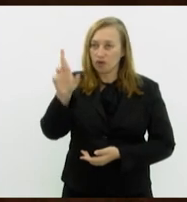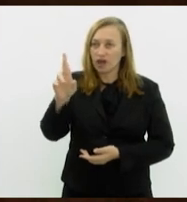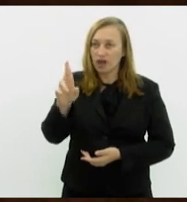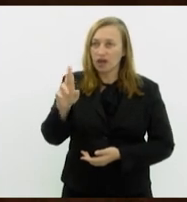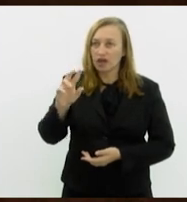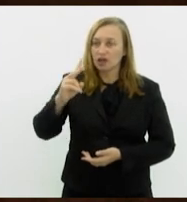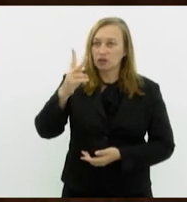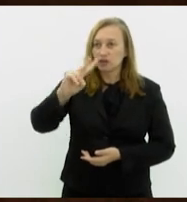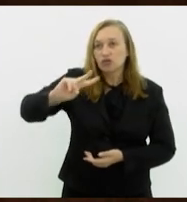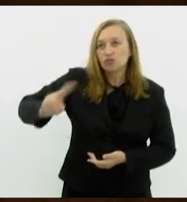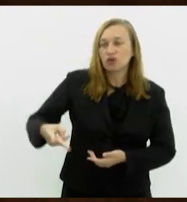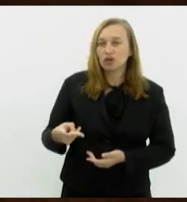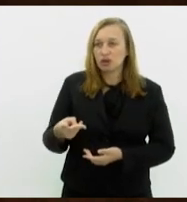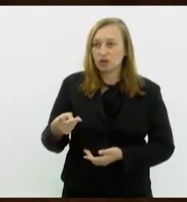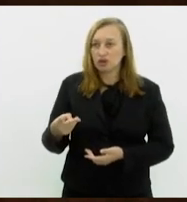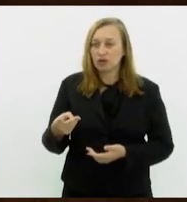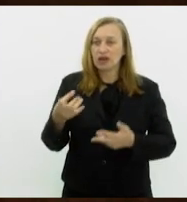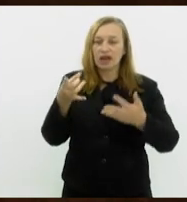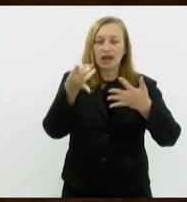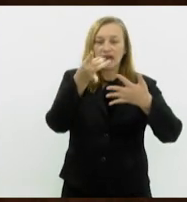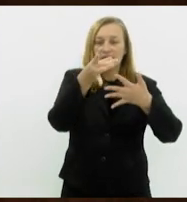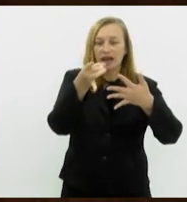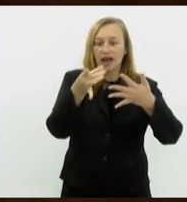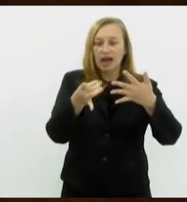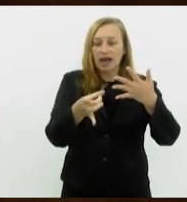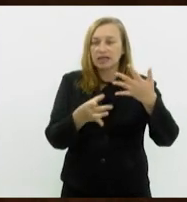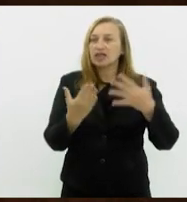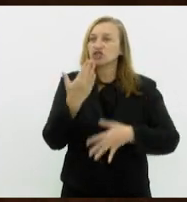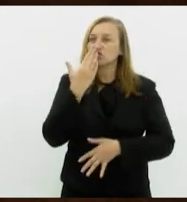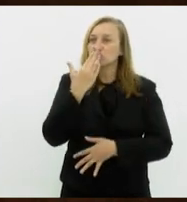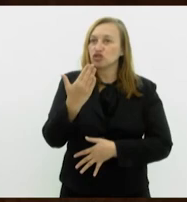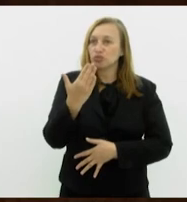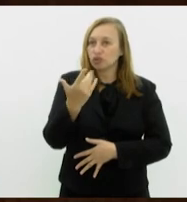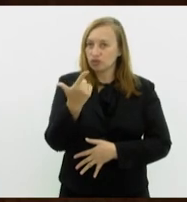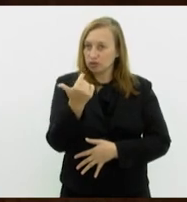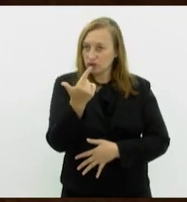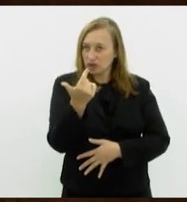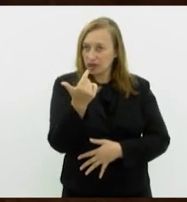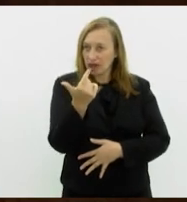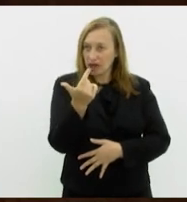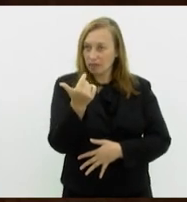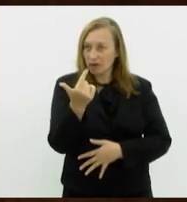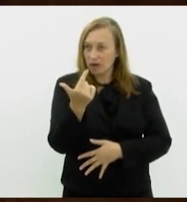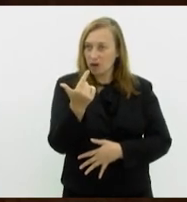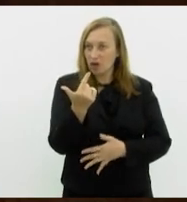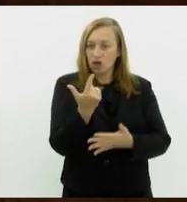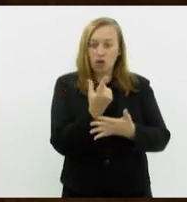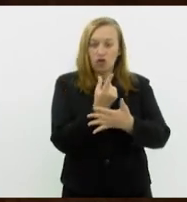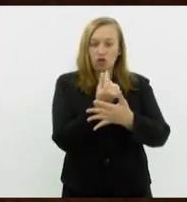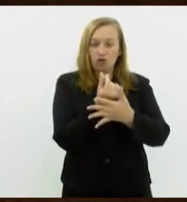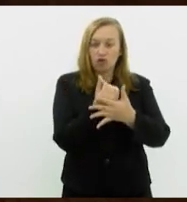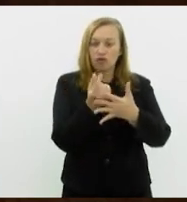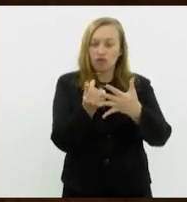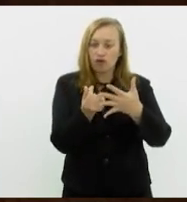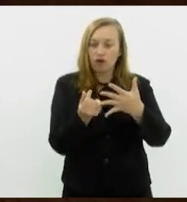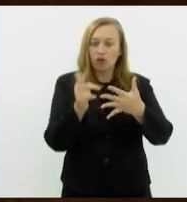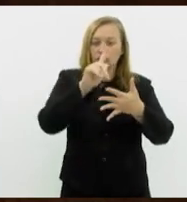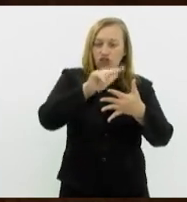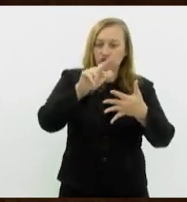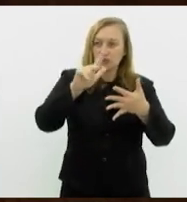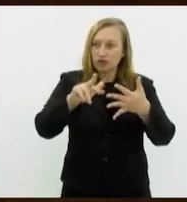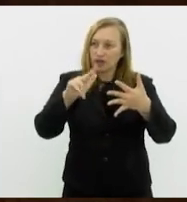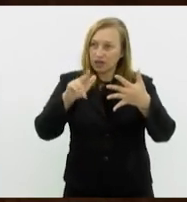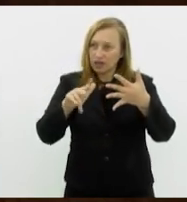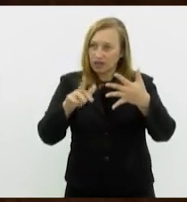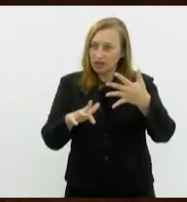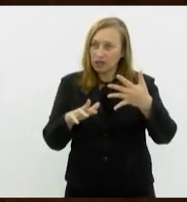simulacros 1 mil, carregadores 1 mil, munição 5 reais. É muito importante, senhor presidente,